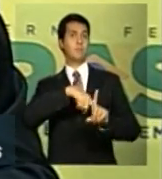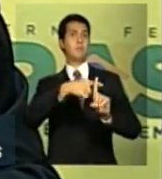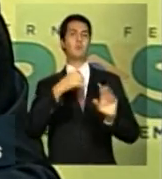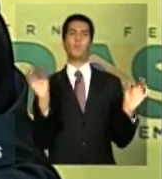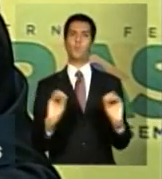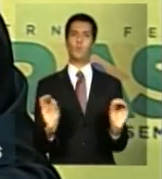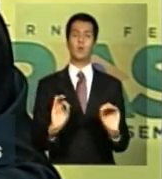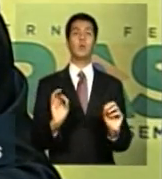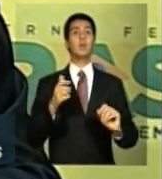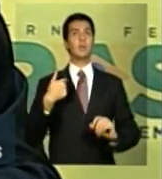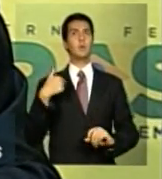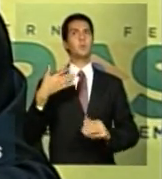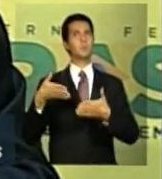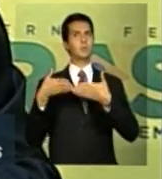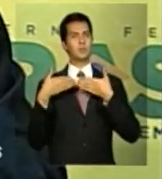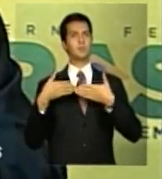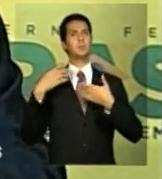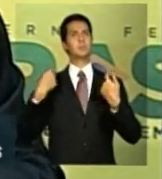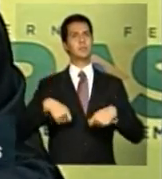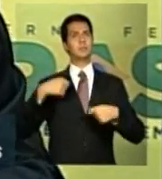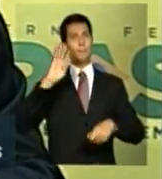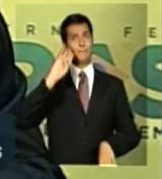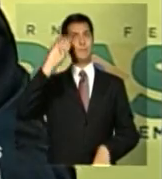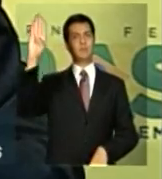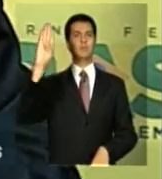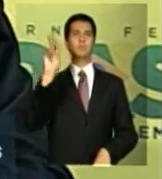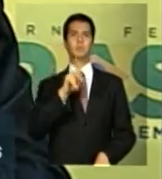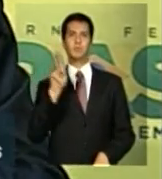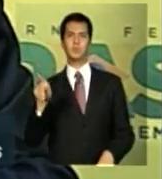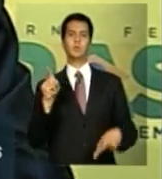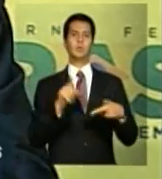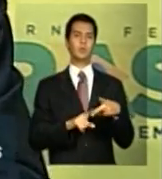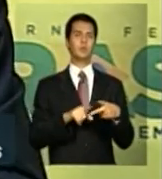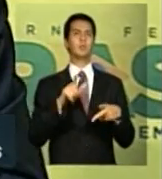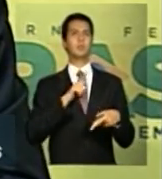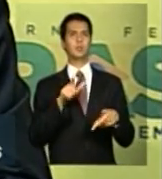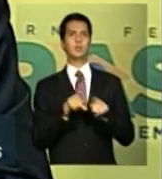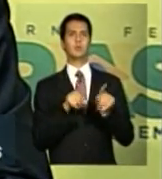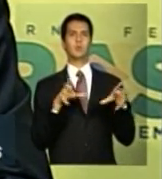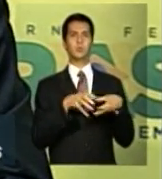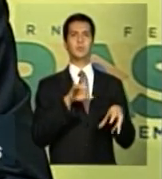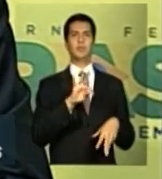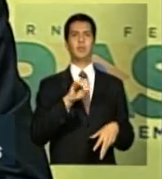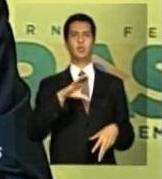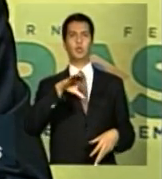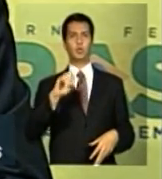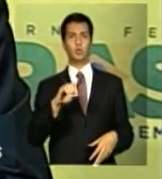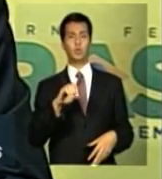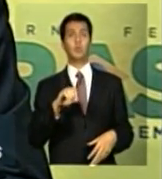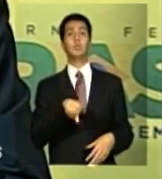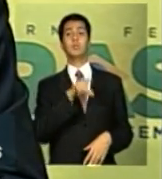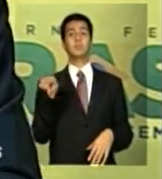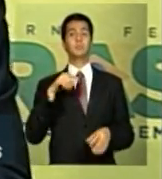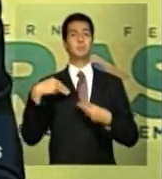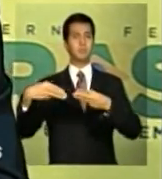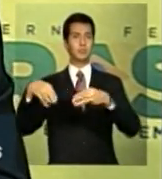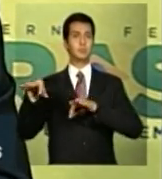prioridade aos técnicos administrativos e aos docentes. E o Ministério do Planejamento deu prioridade na retomada das negociações.